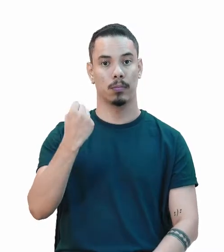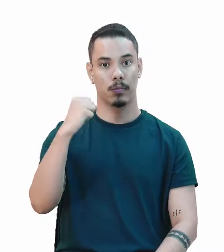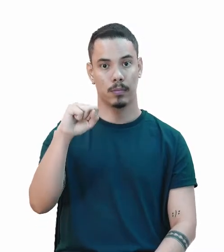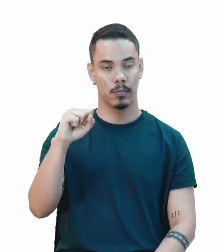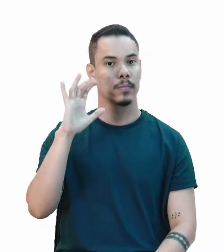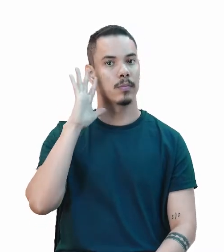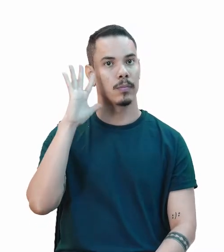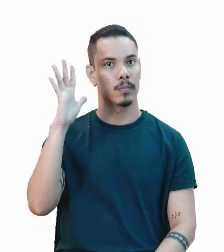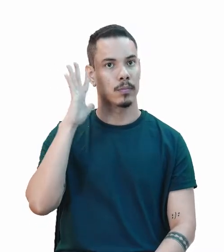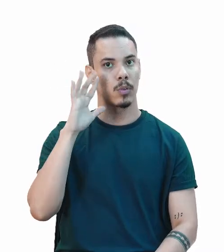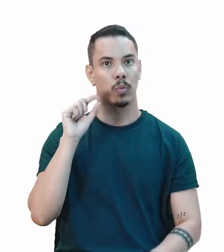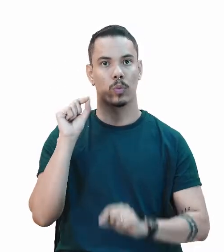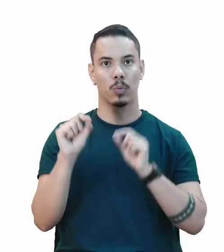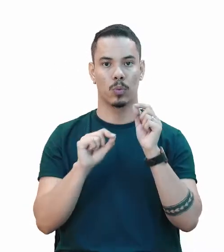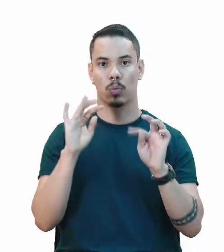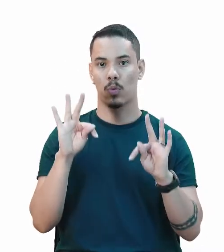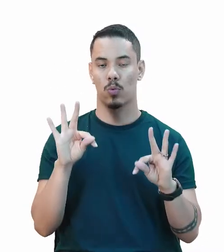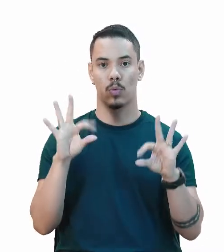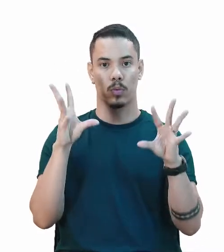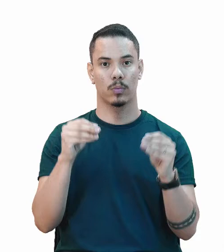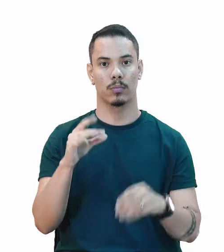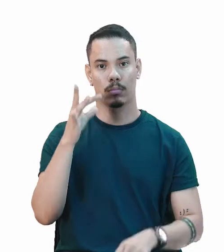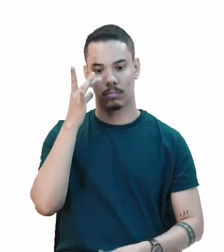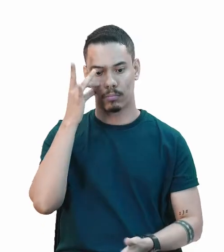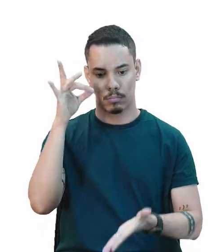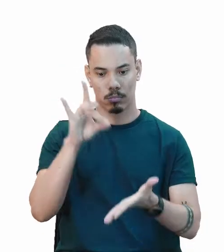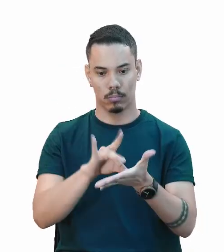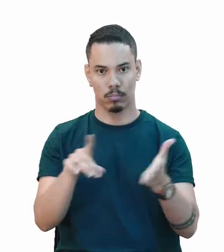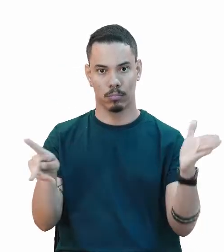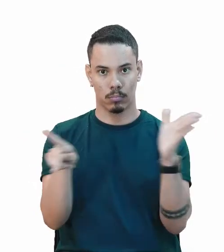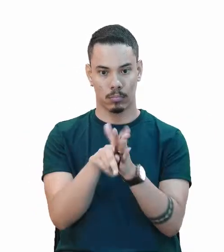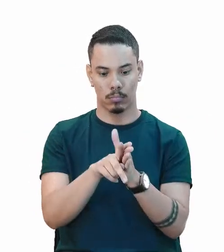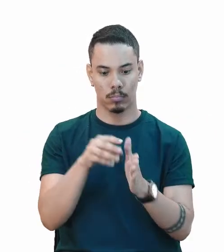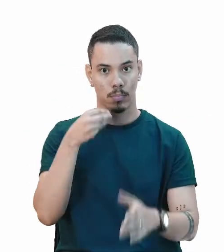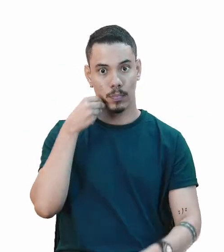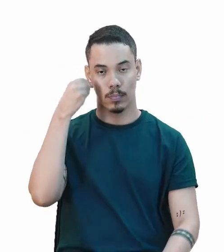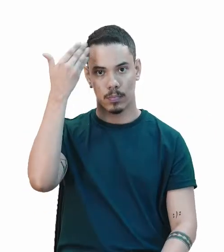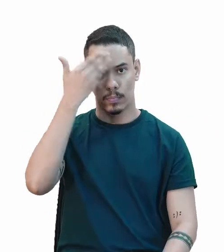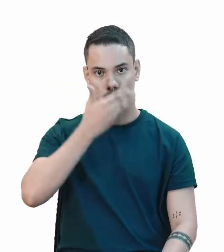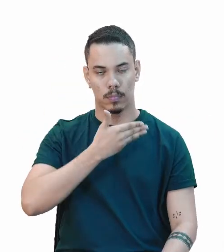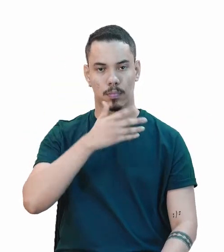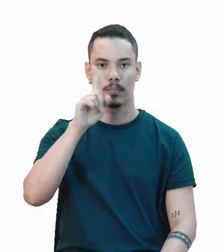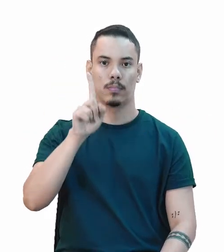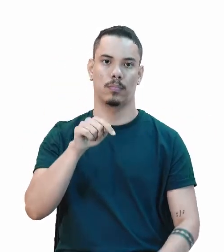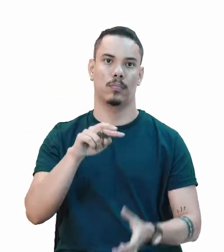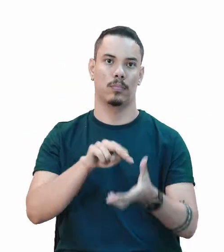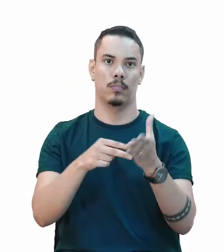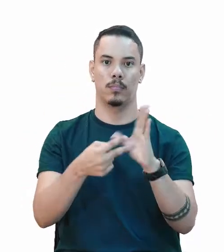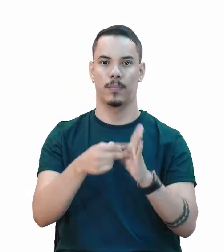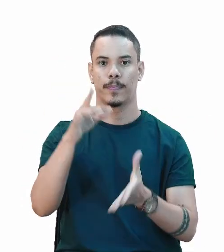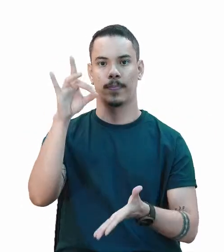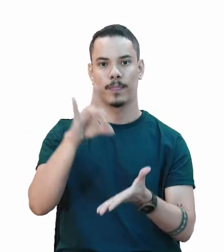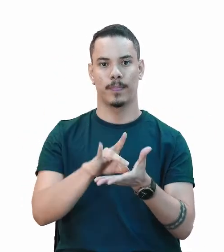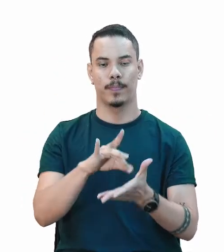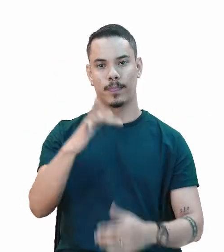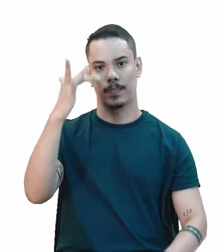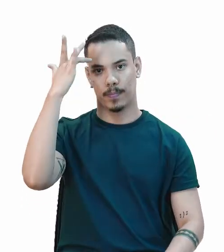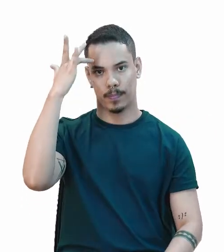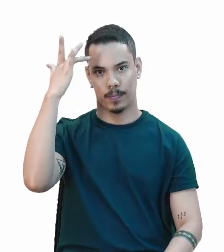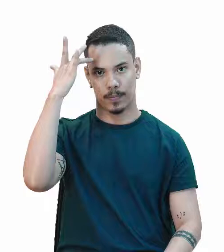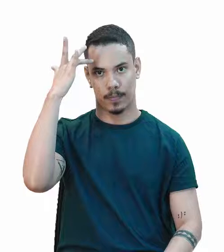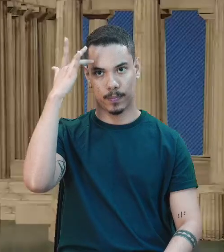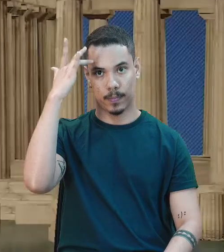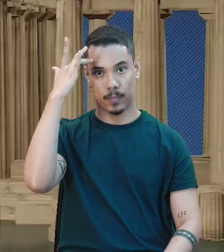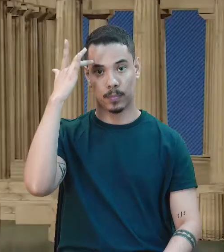que toda a realidade existente é uma realidade racional.